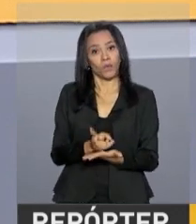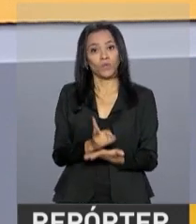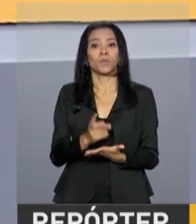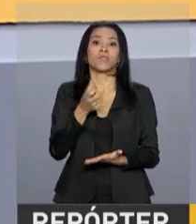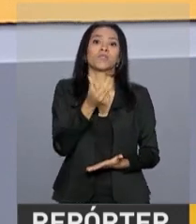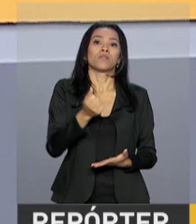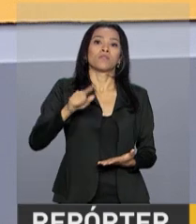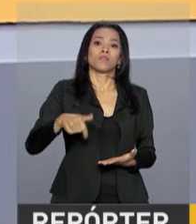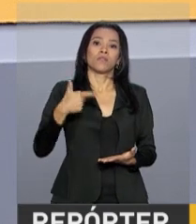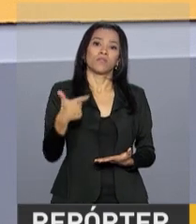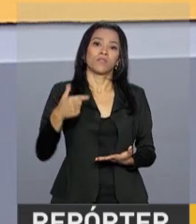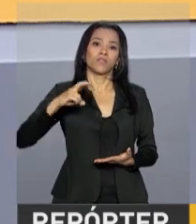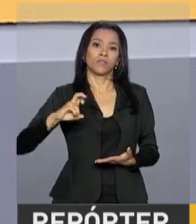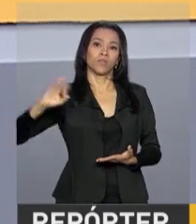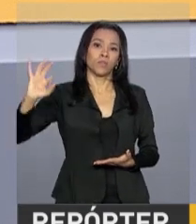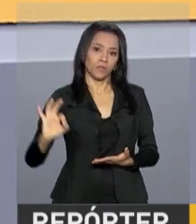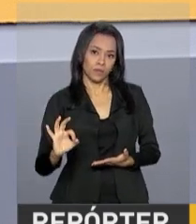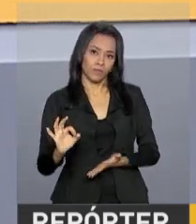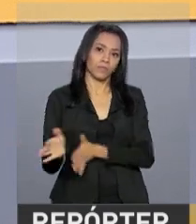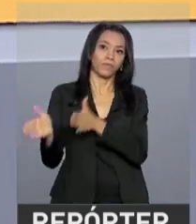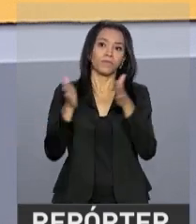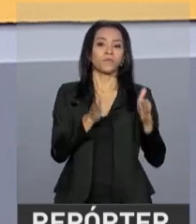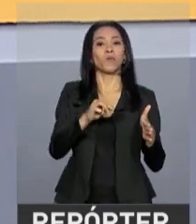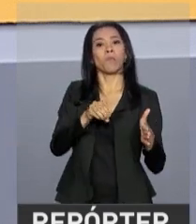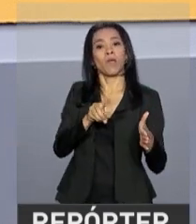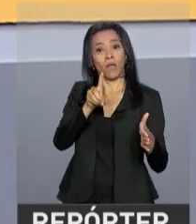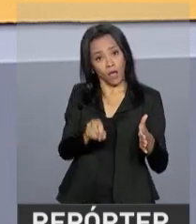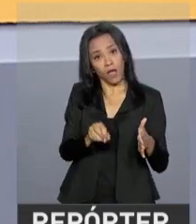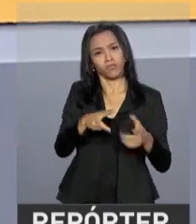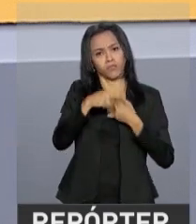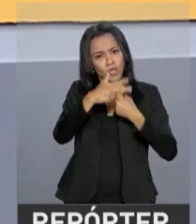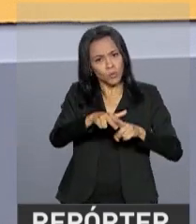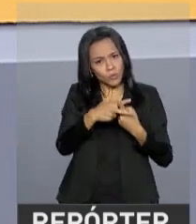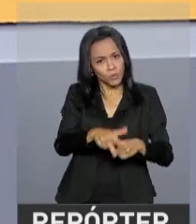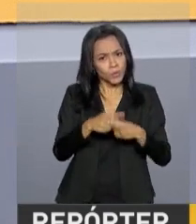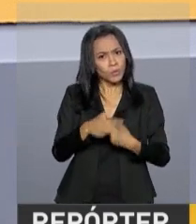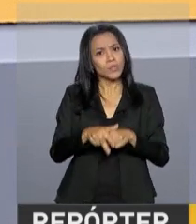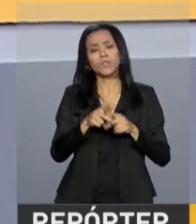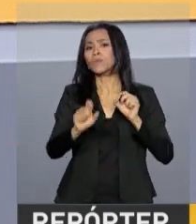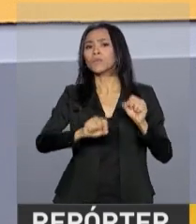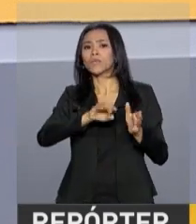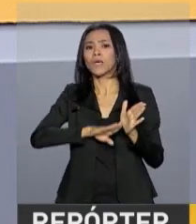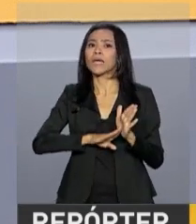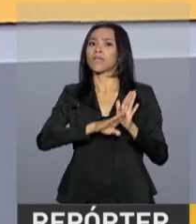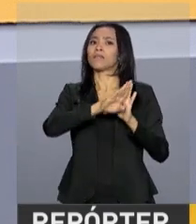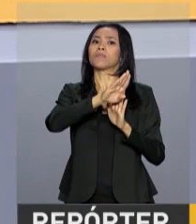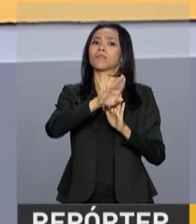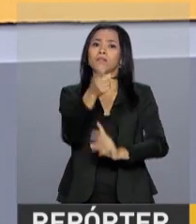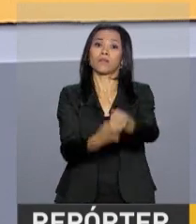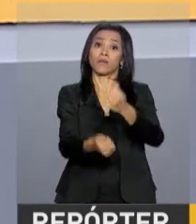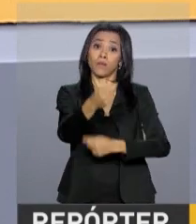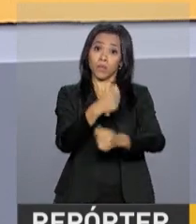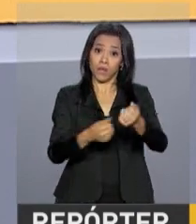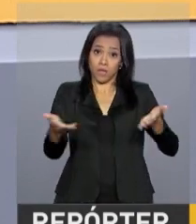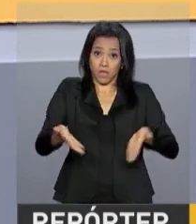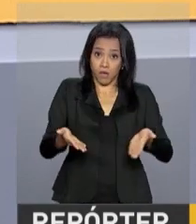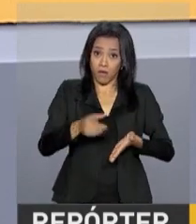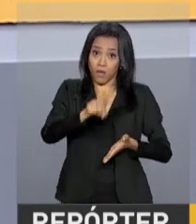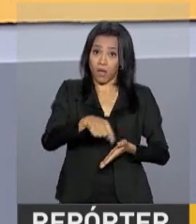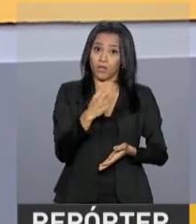em 6,25%. O mercado fez um ajuste ainda na expectativa de crescimento da economia, que passou